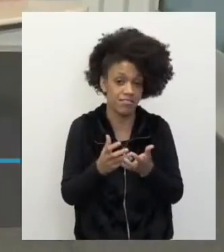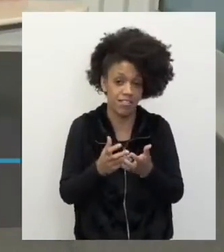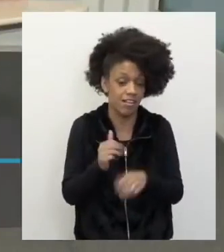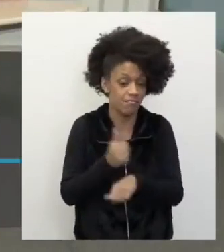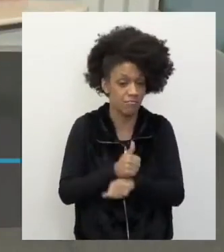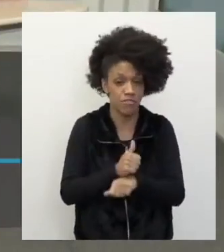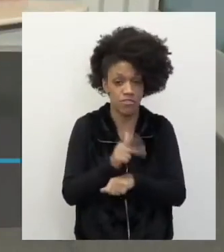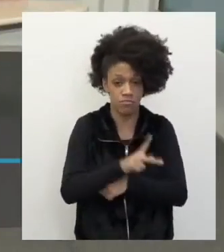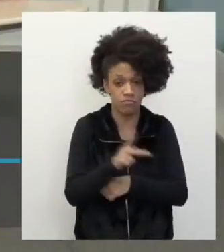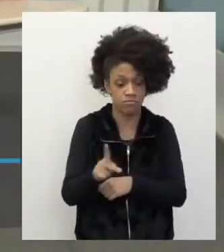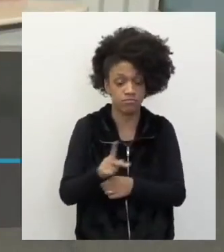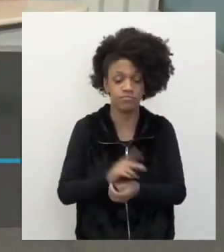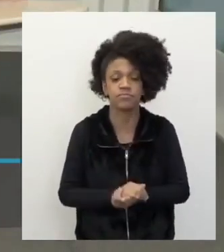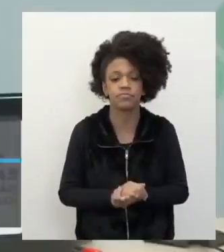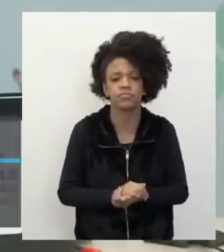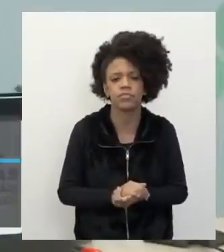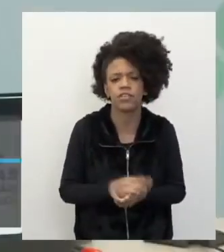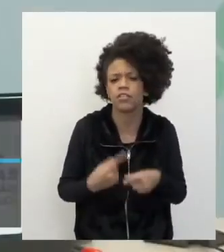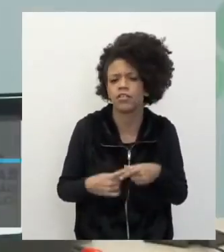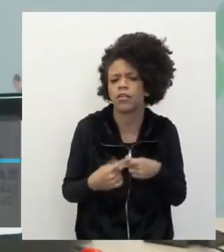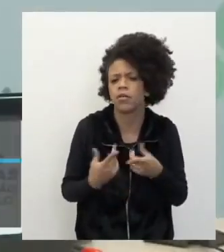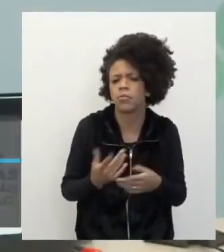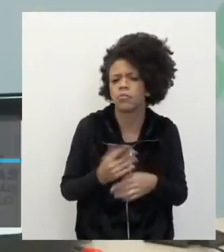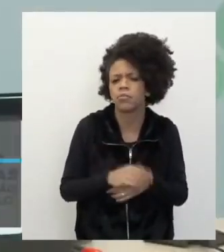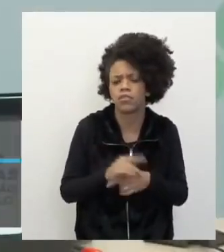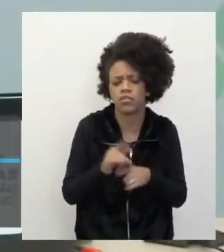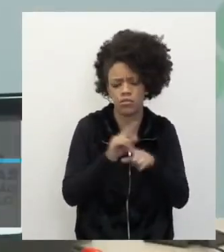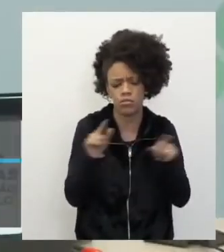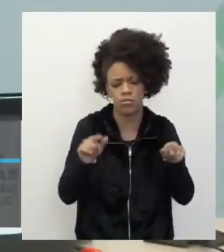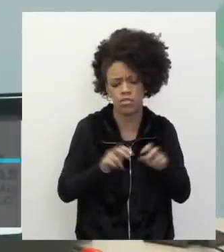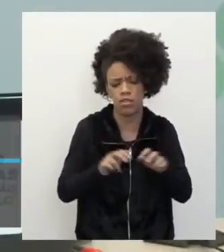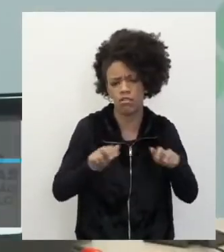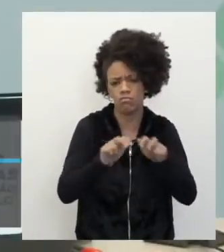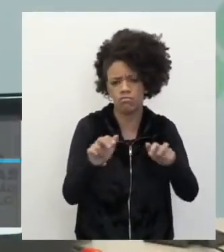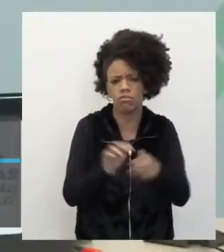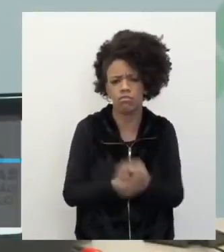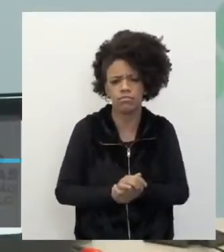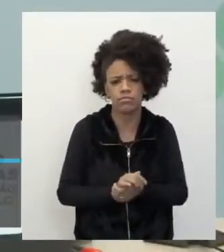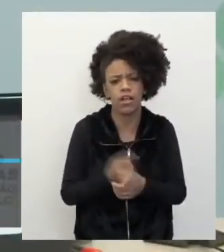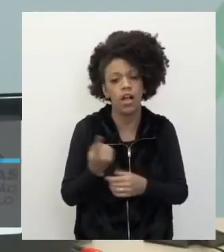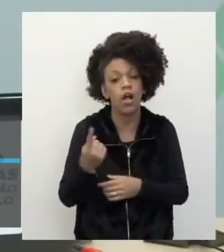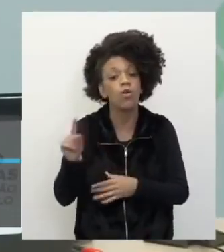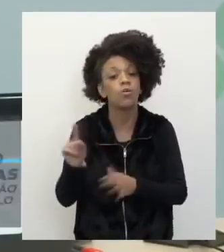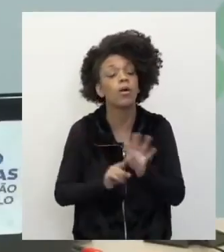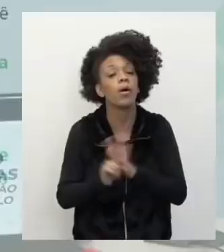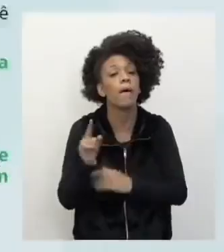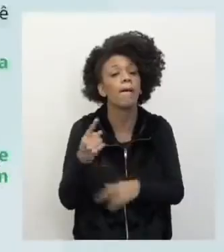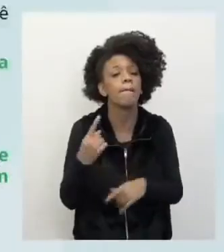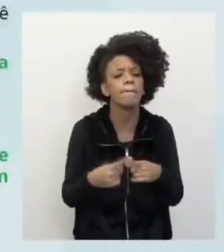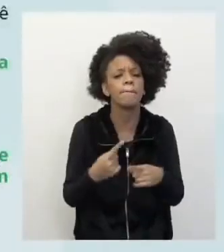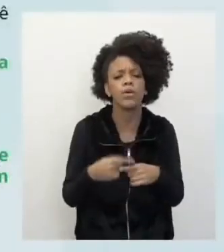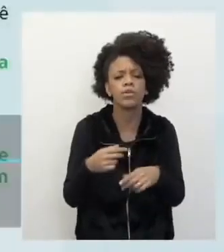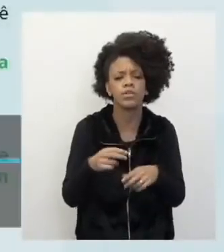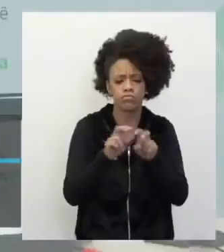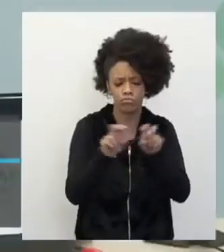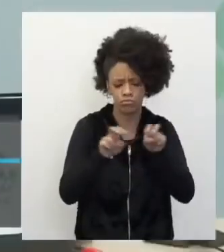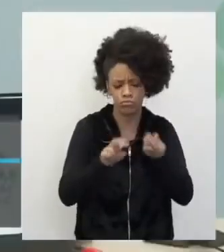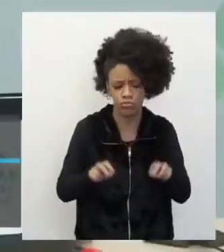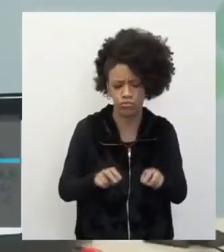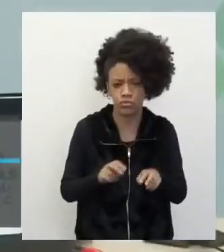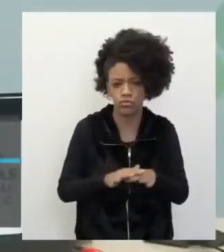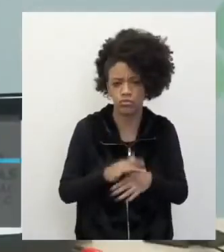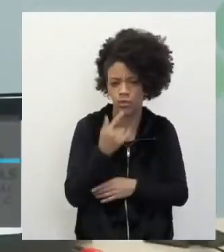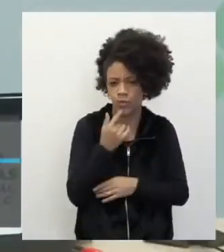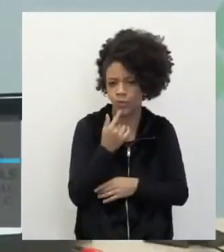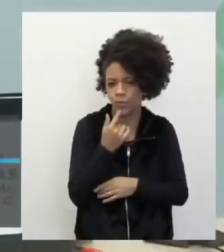toparam. Mas e por que eles não estão dentro de uma sala de aula? É a última vez que eu vou perguntar, por que eles não estão numa sala de aula? Opa,